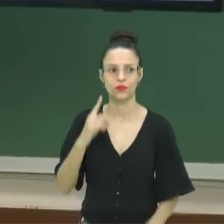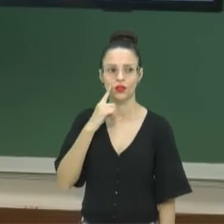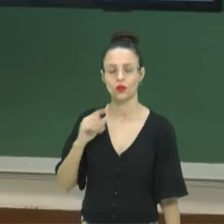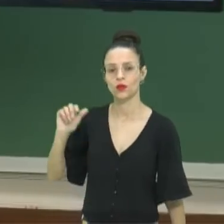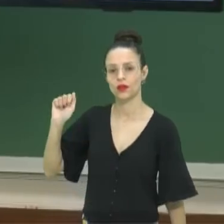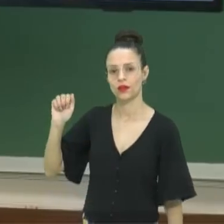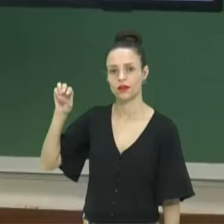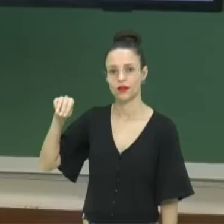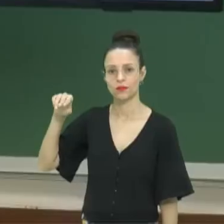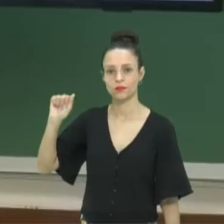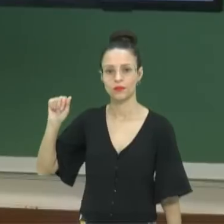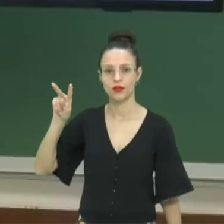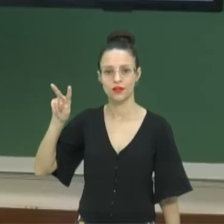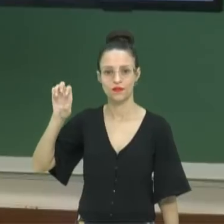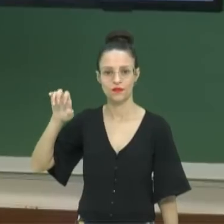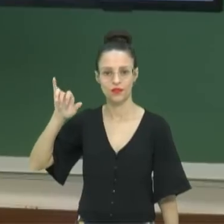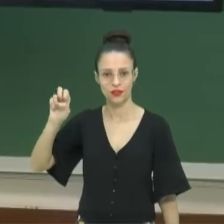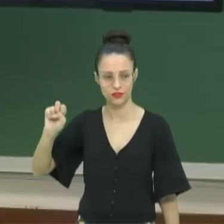amáveis,